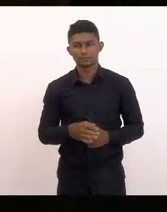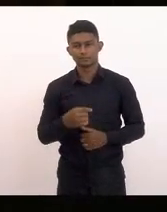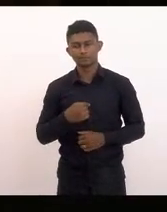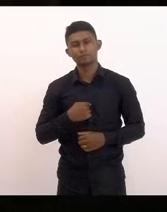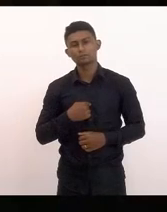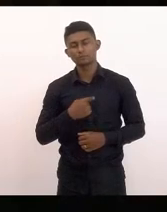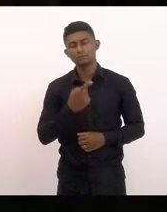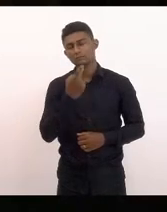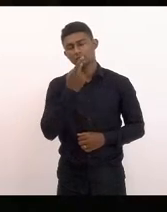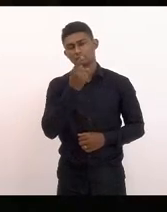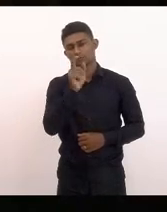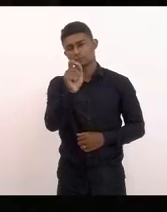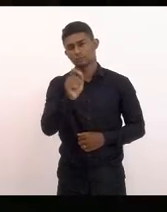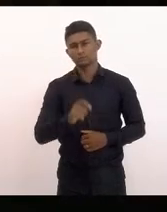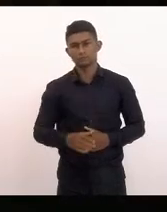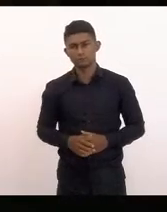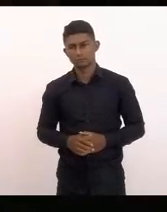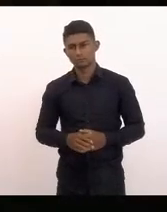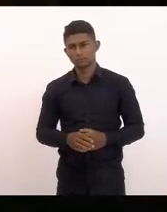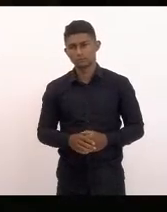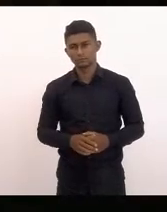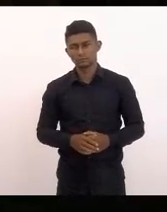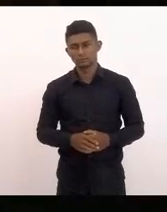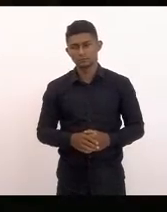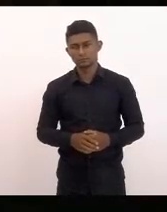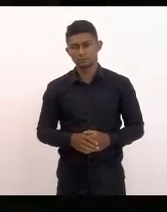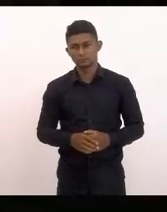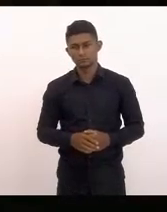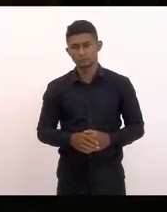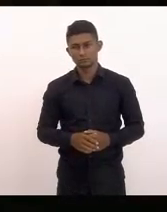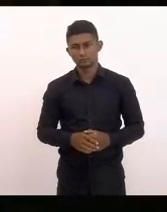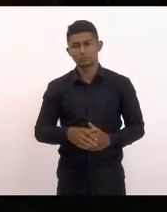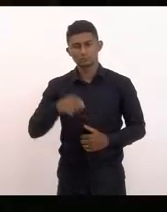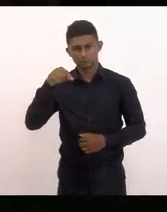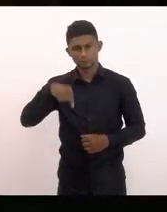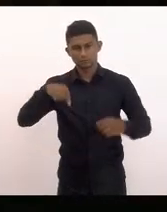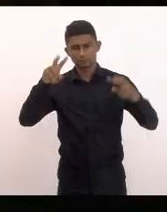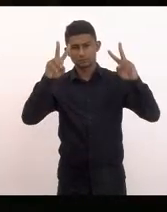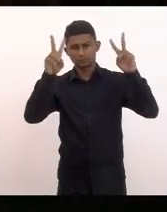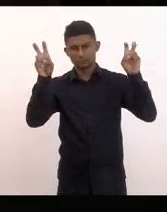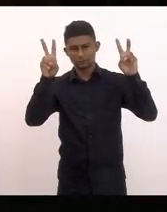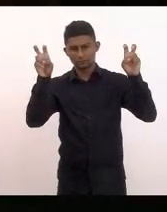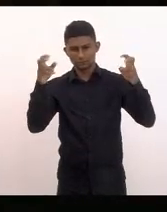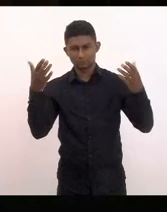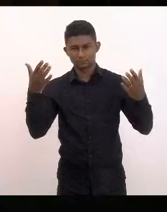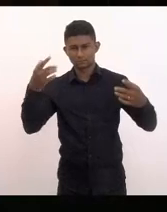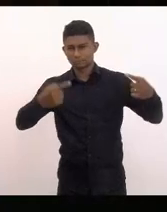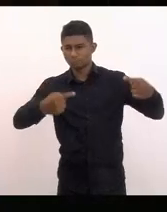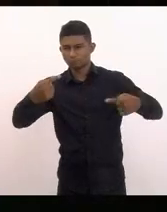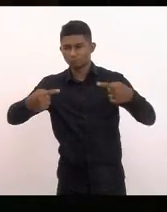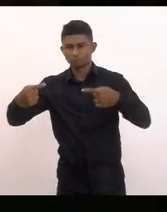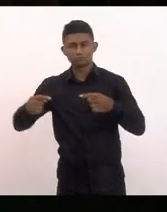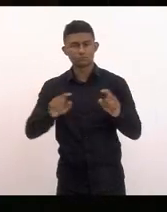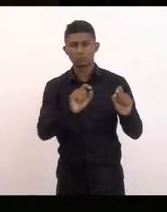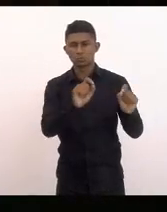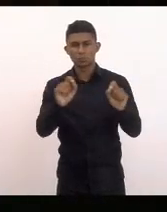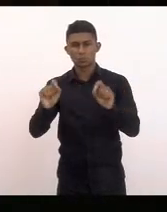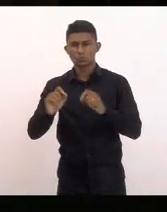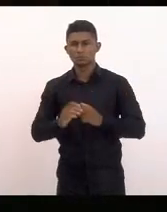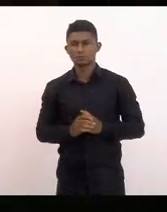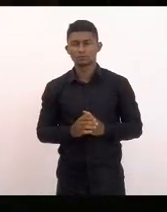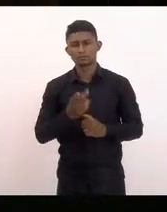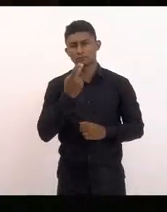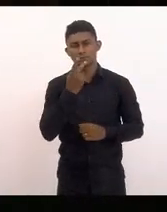atenção para a narrativa que estamos tratando aqui hoje. Quero dizer, de trás